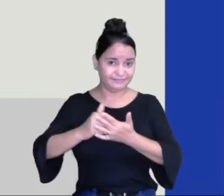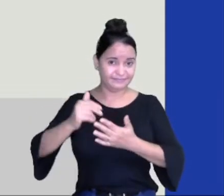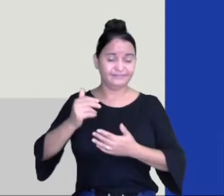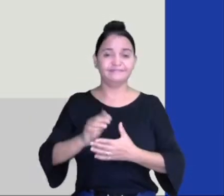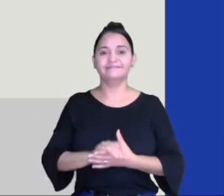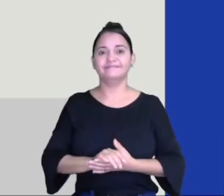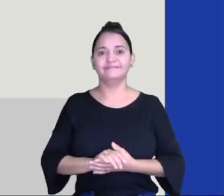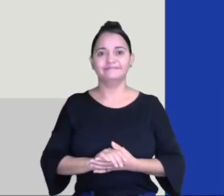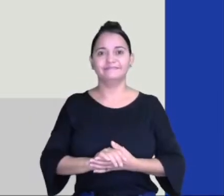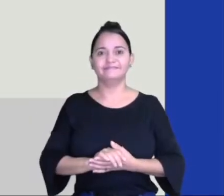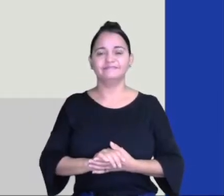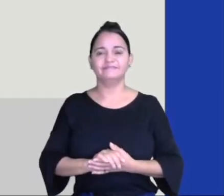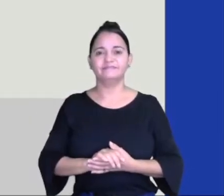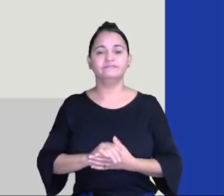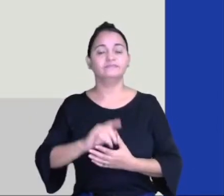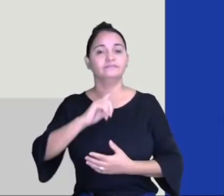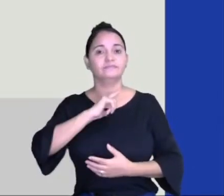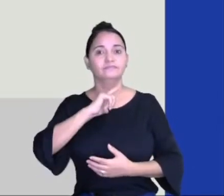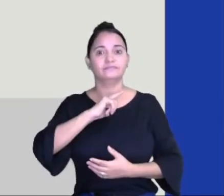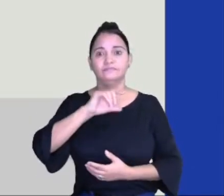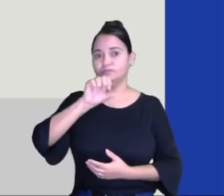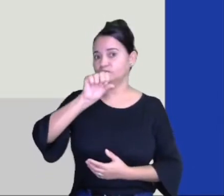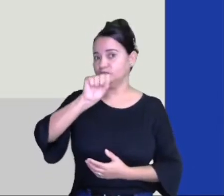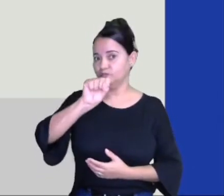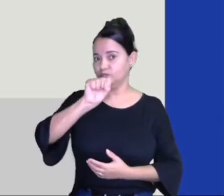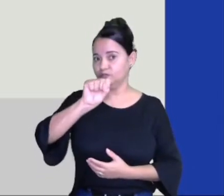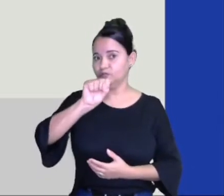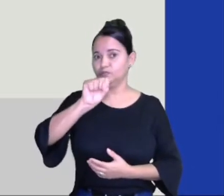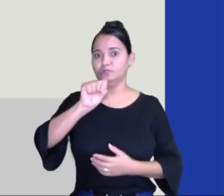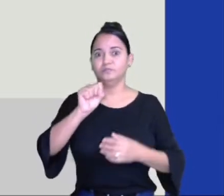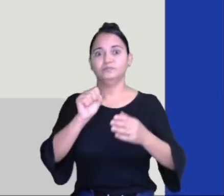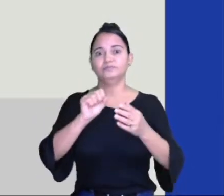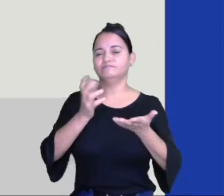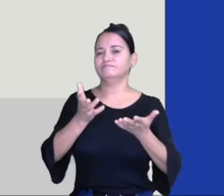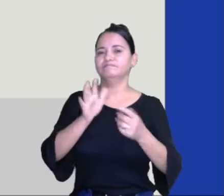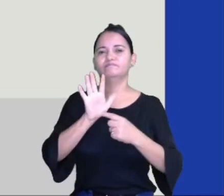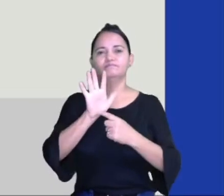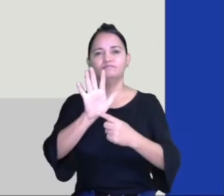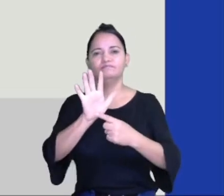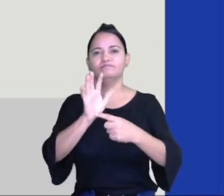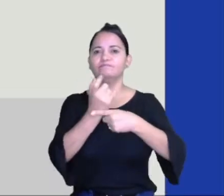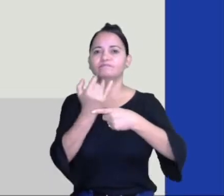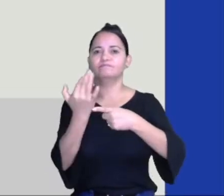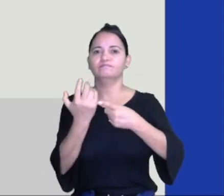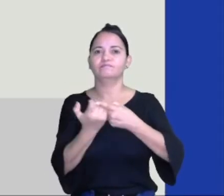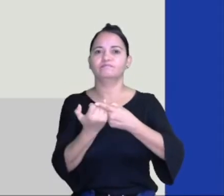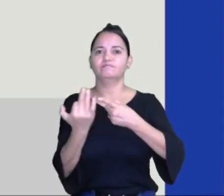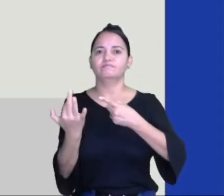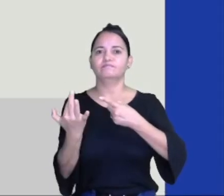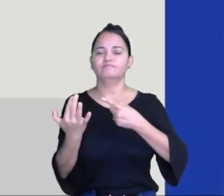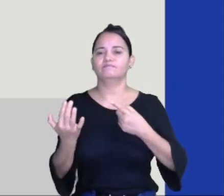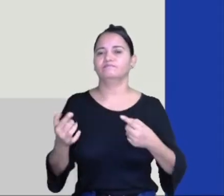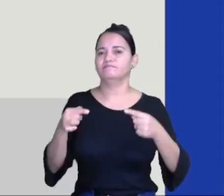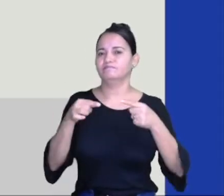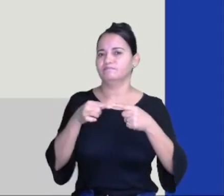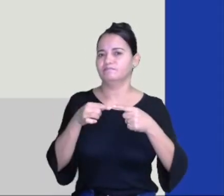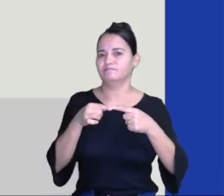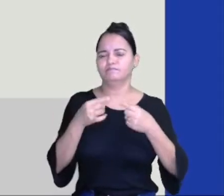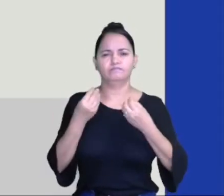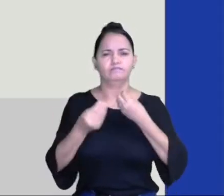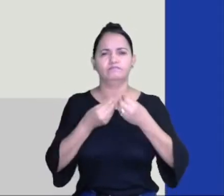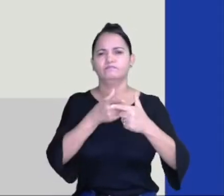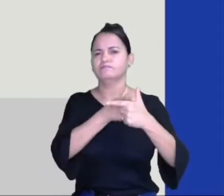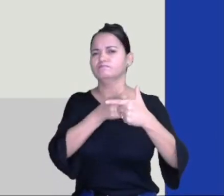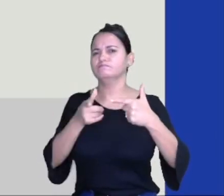né, 8avos, né, a representação na fração, eu quero que vocês entendam aí essa